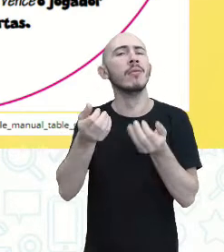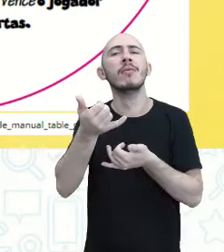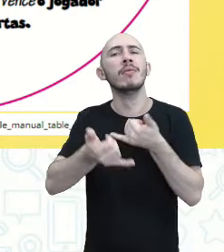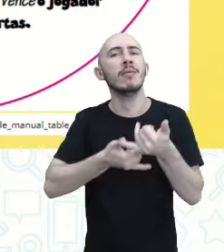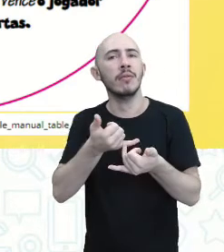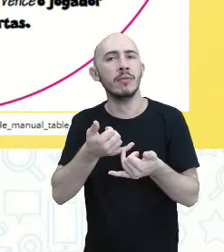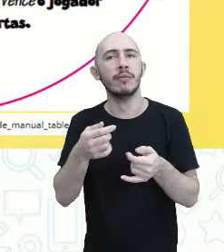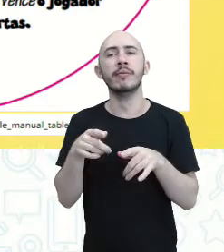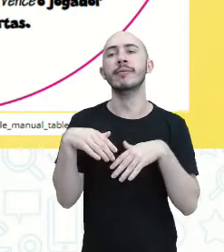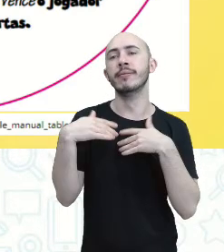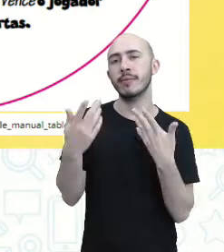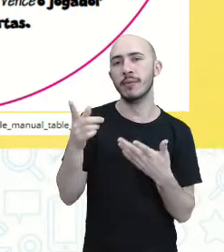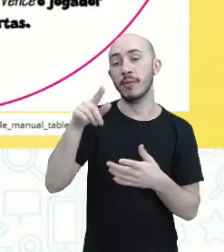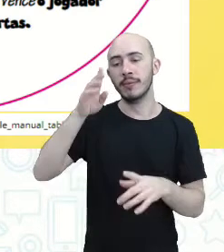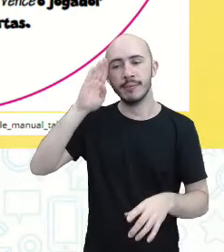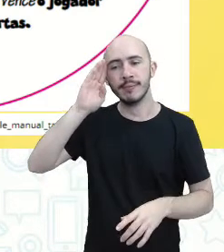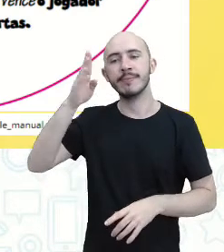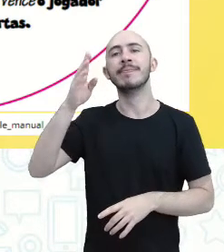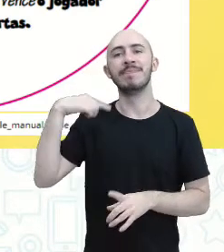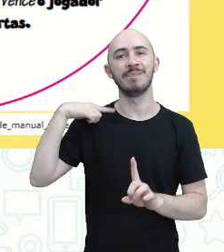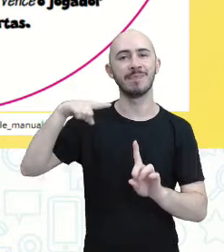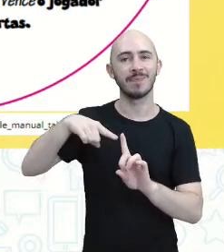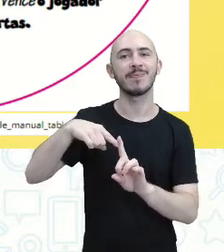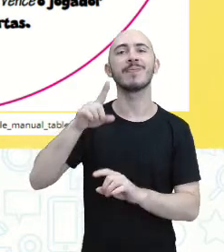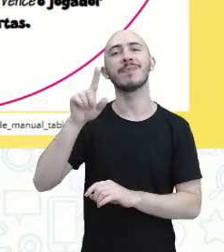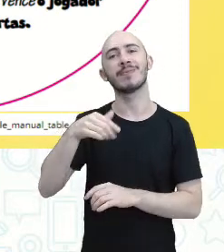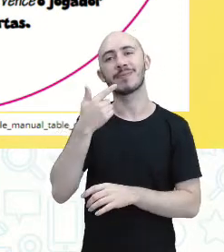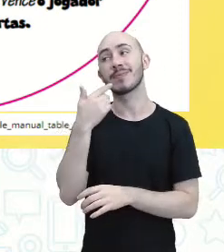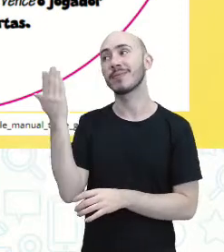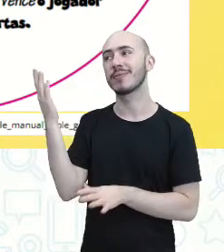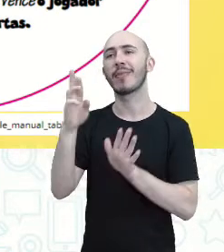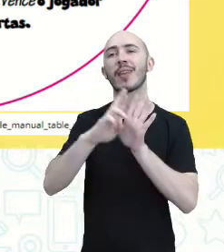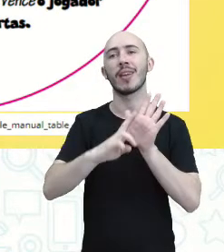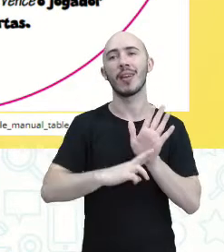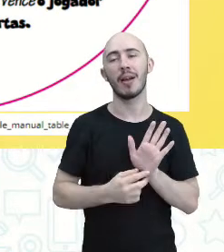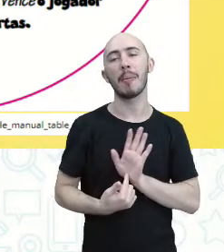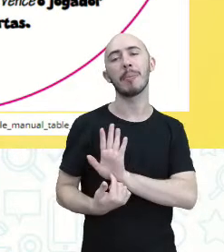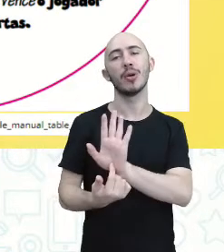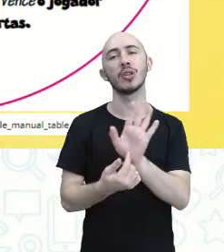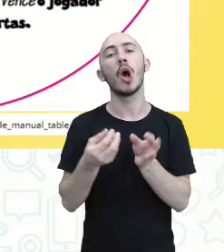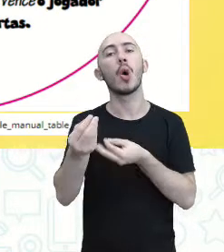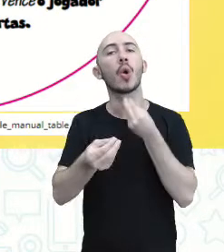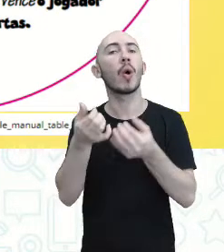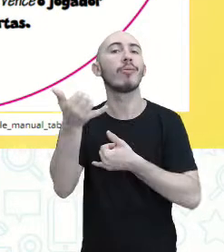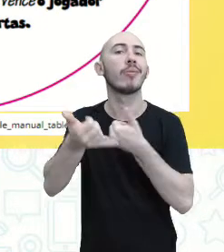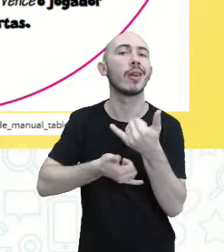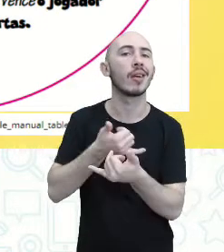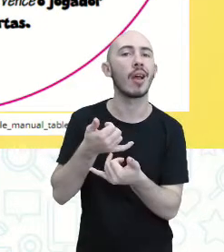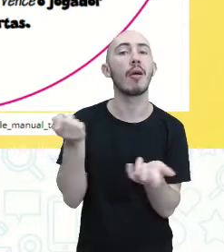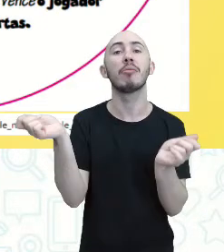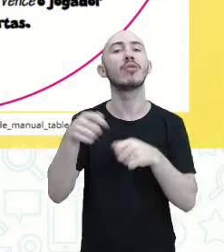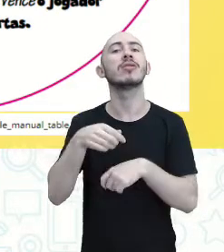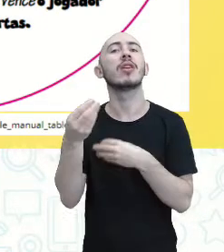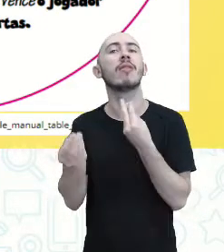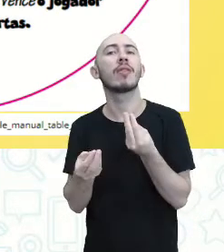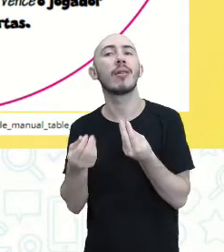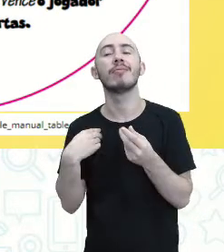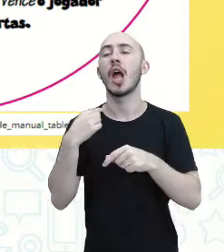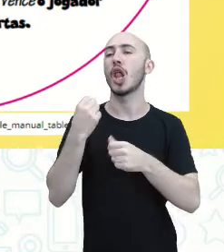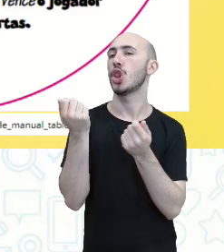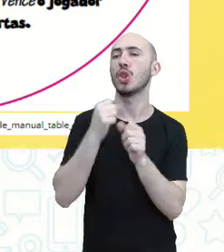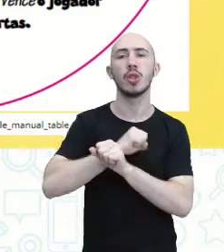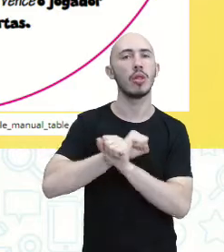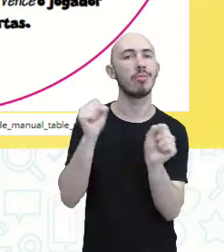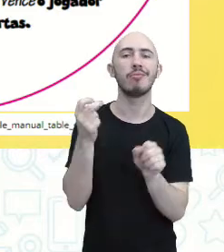que é o principal objetivo da regra, né? Que é mostrar como jogar, o que pode fazer, o que pode não